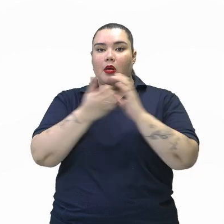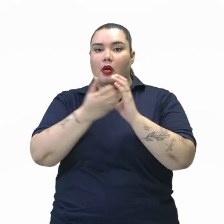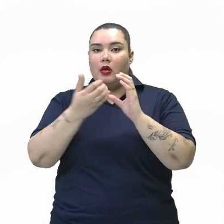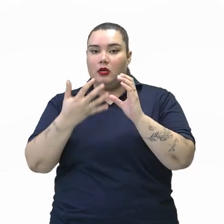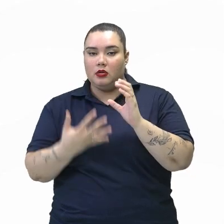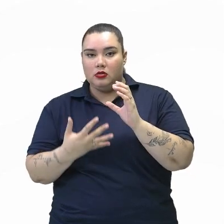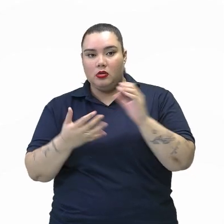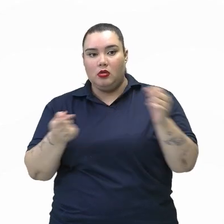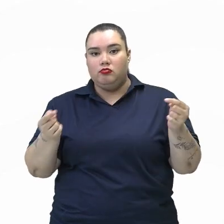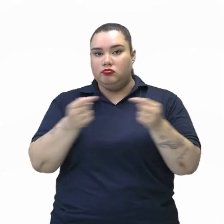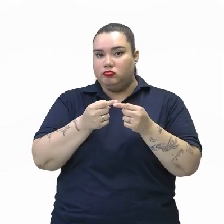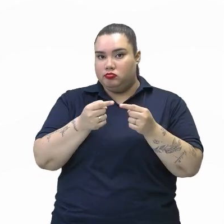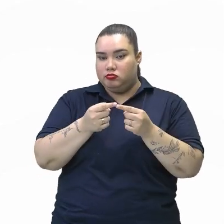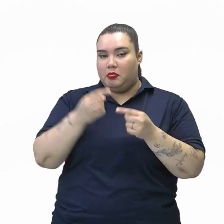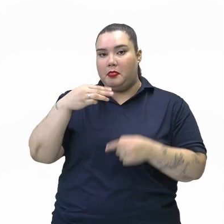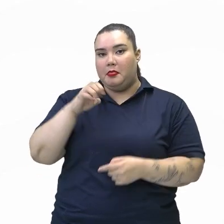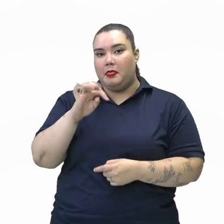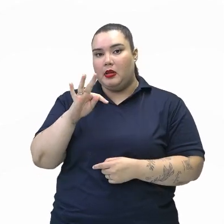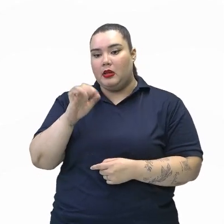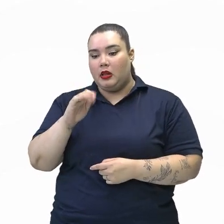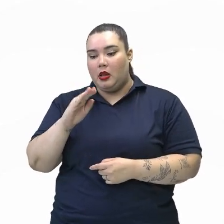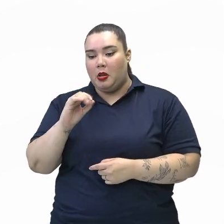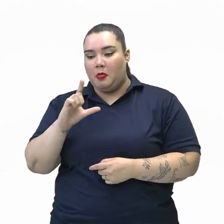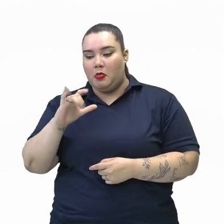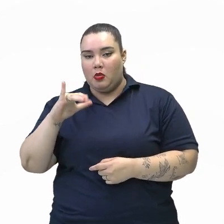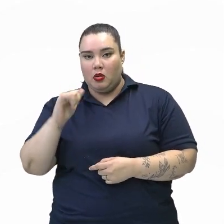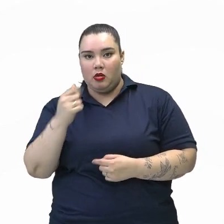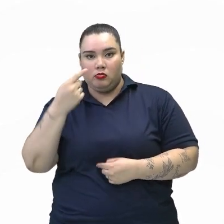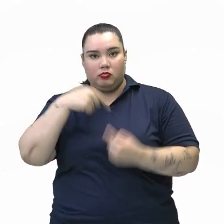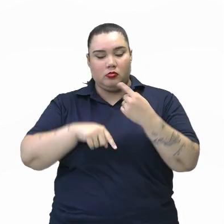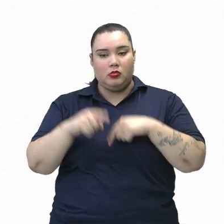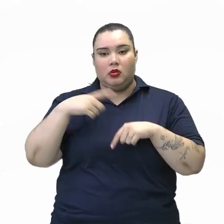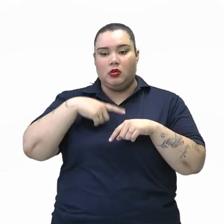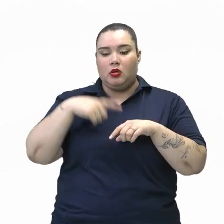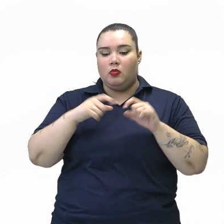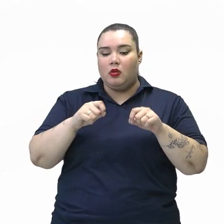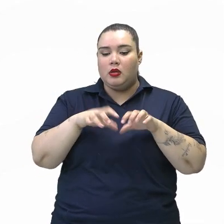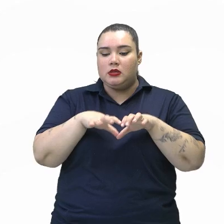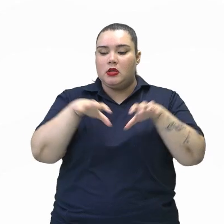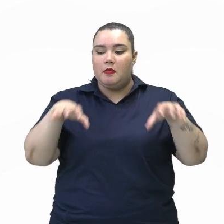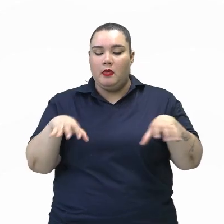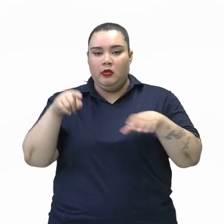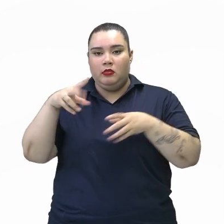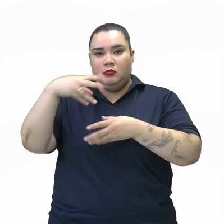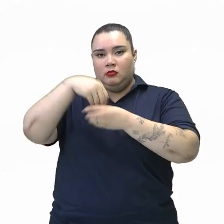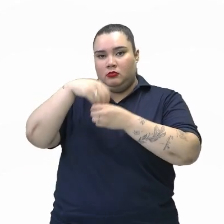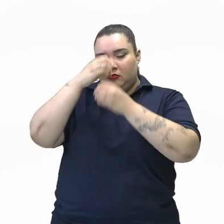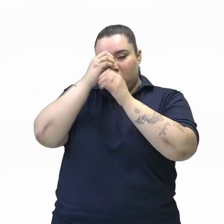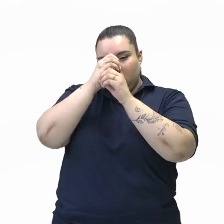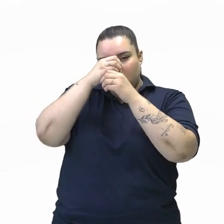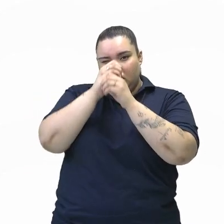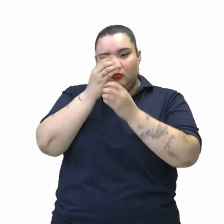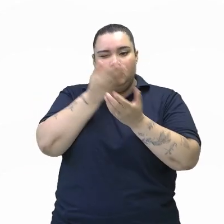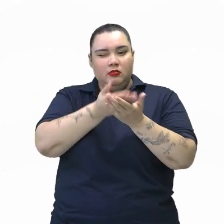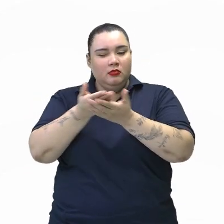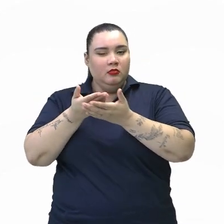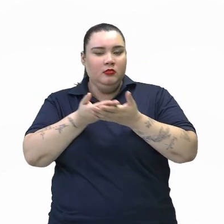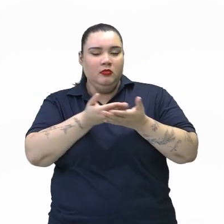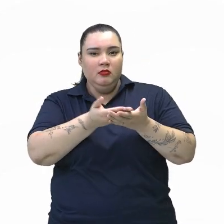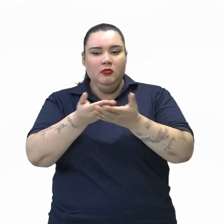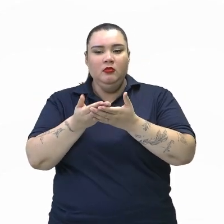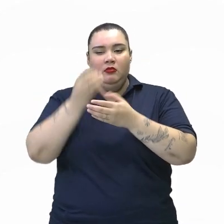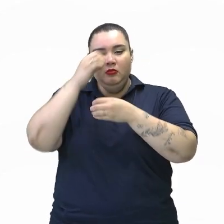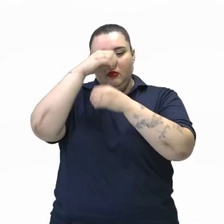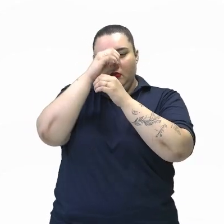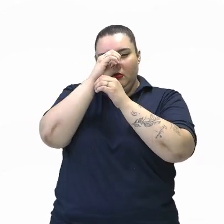característica metabólica deles, eles vão ser isolados em laboratórios e vão ser estudados